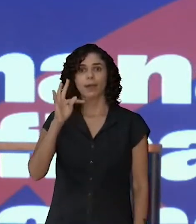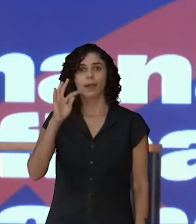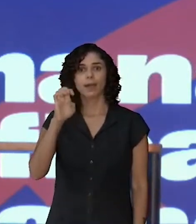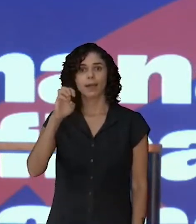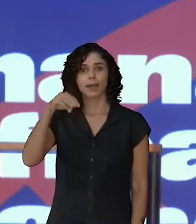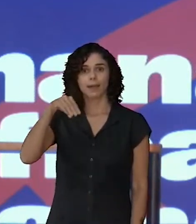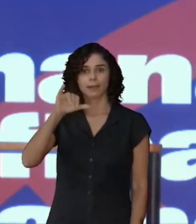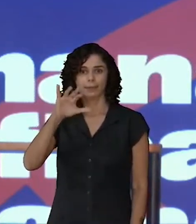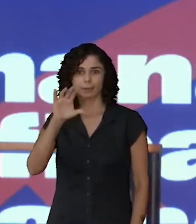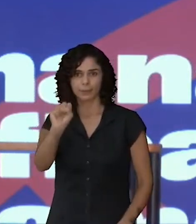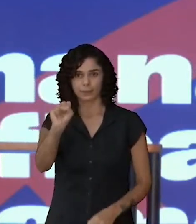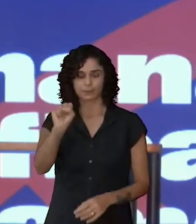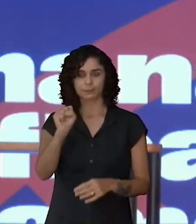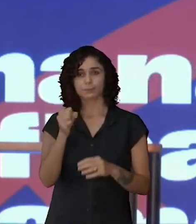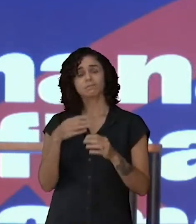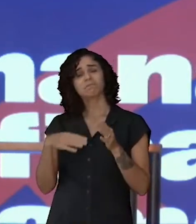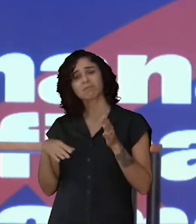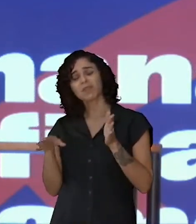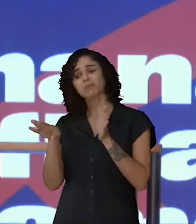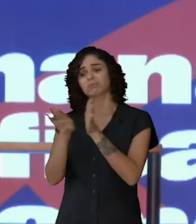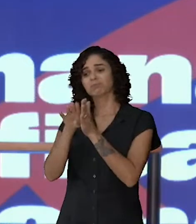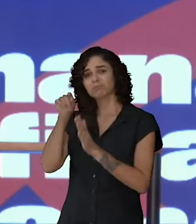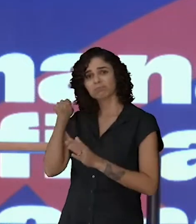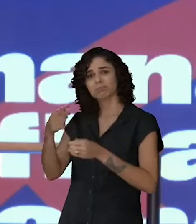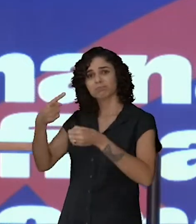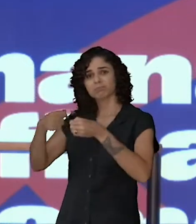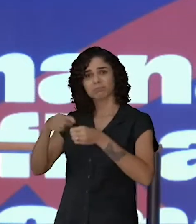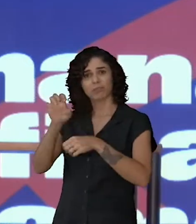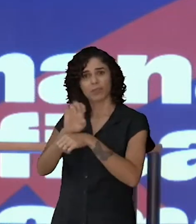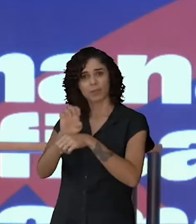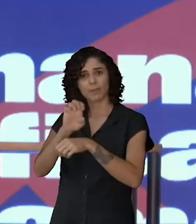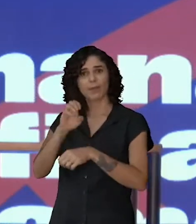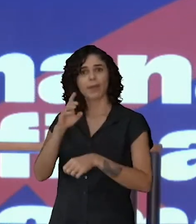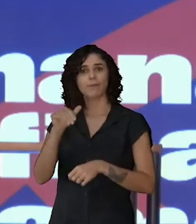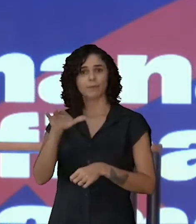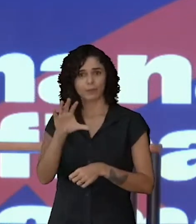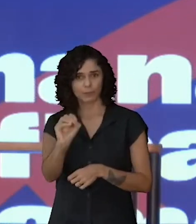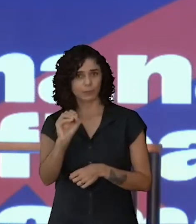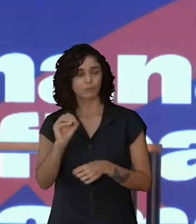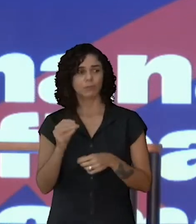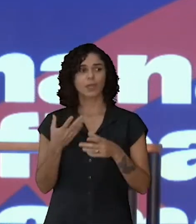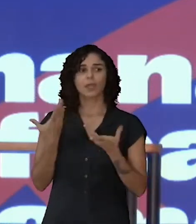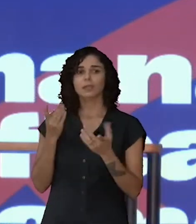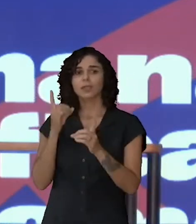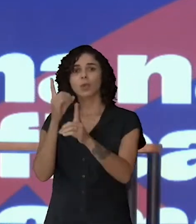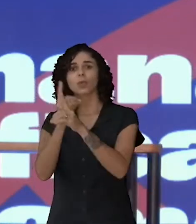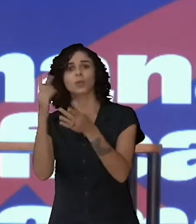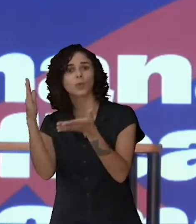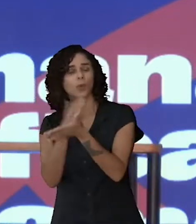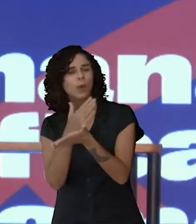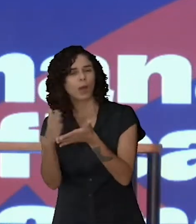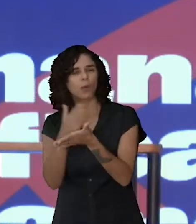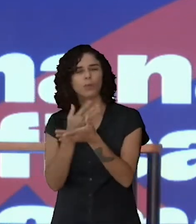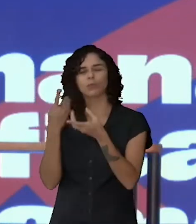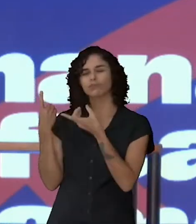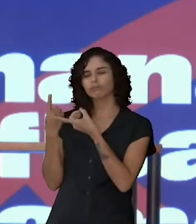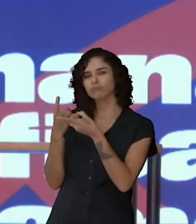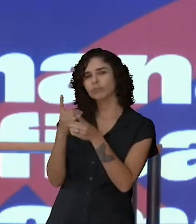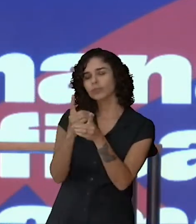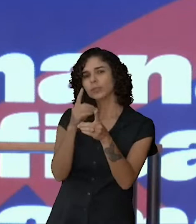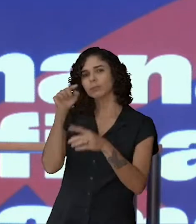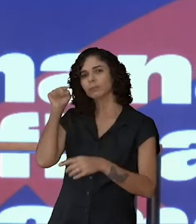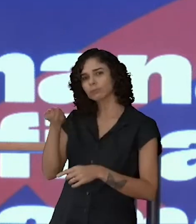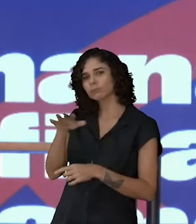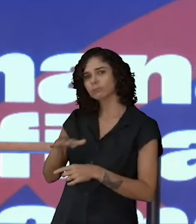Ele chegou então em Éfeso e ele encontrou alguns discípulos ali. E ele lhes